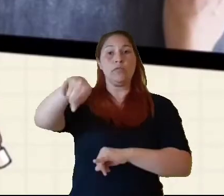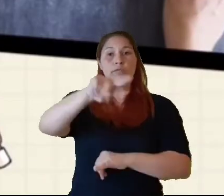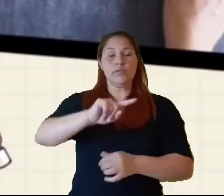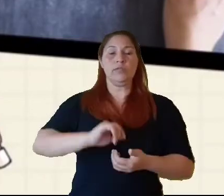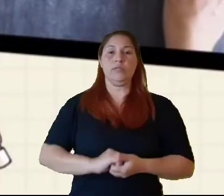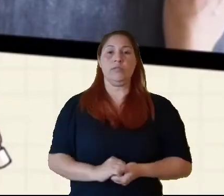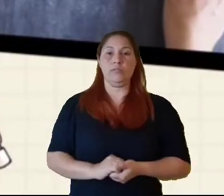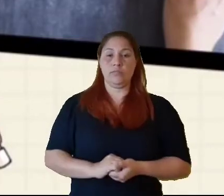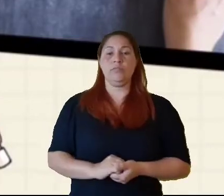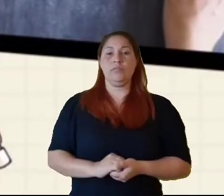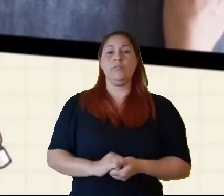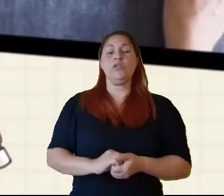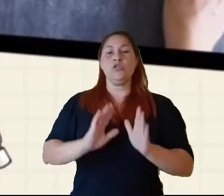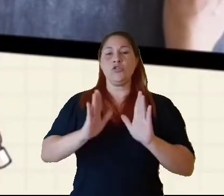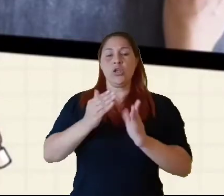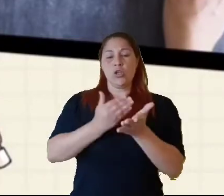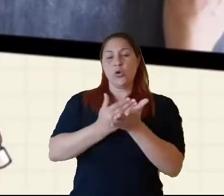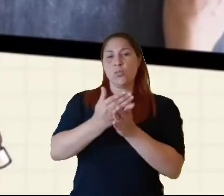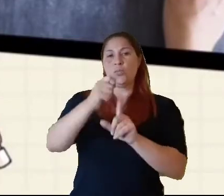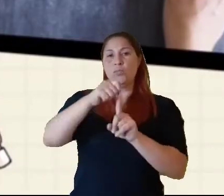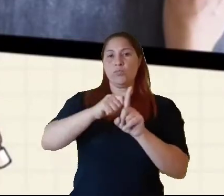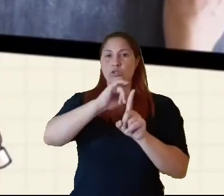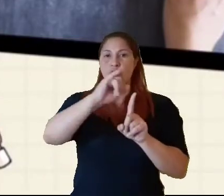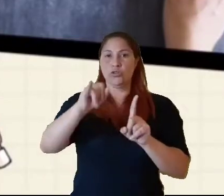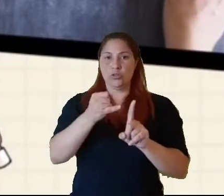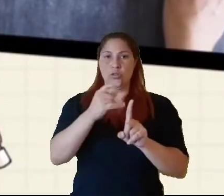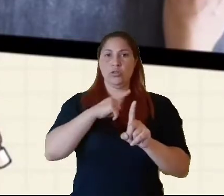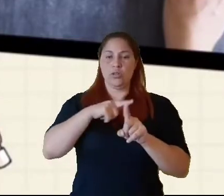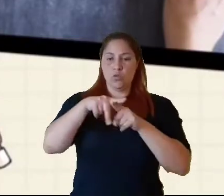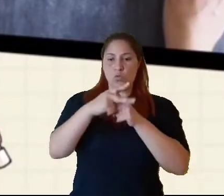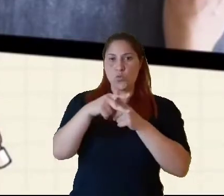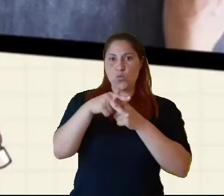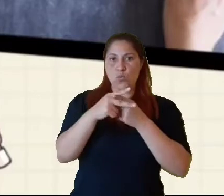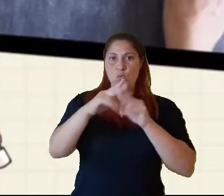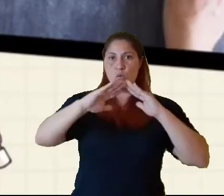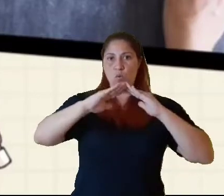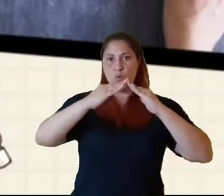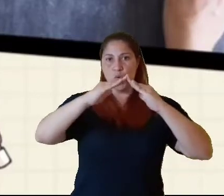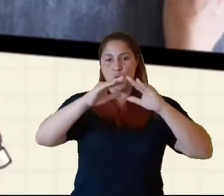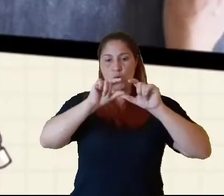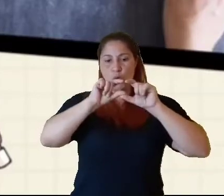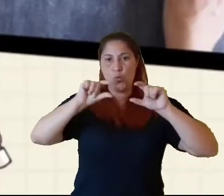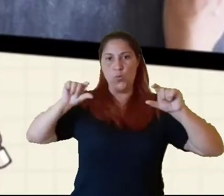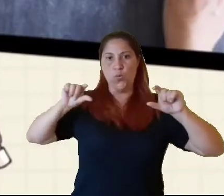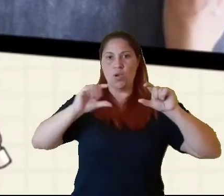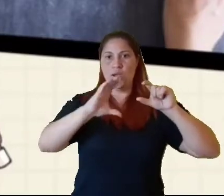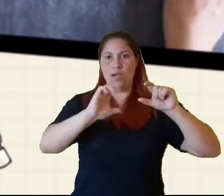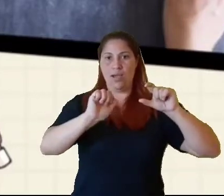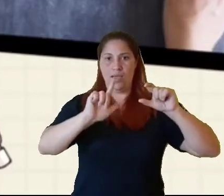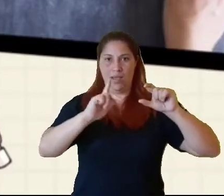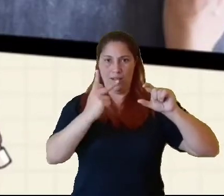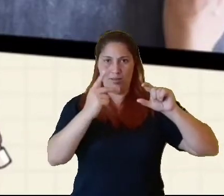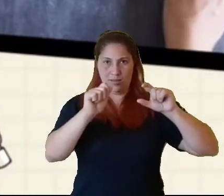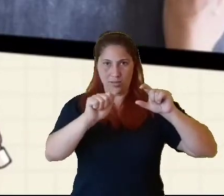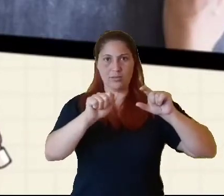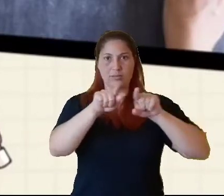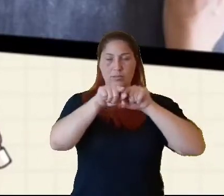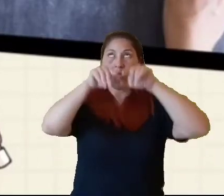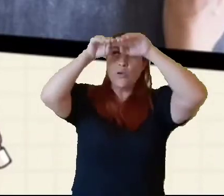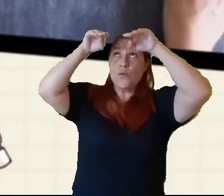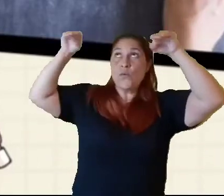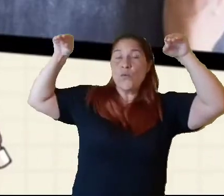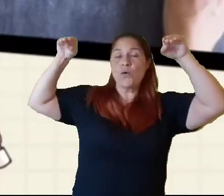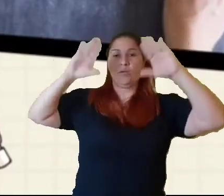estamos, desde o comecinho de janeiro, com uma reforma na calha e na laje da escola. A calha,